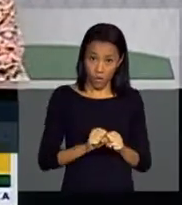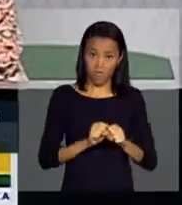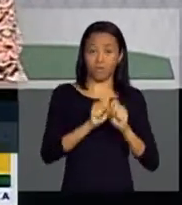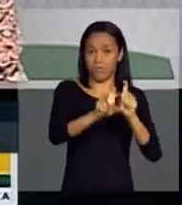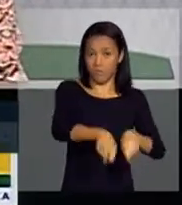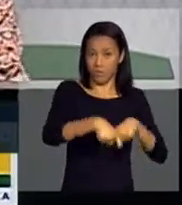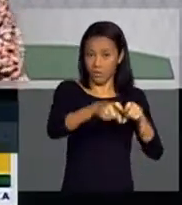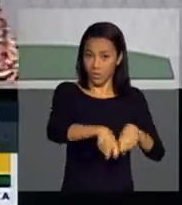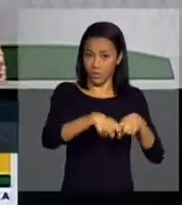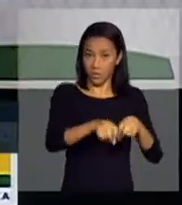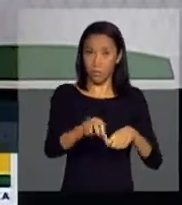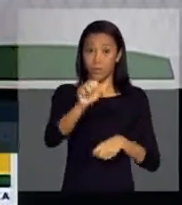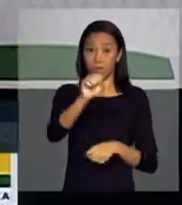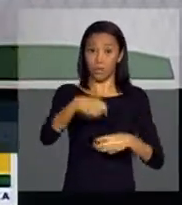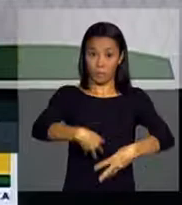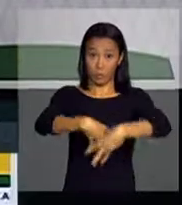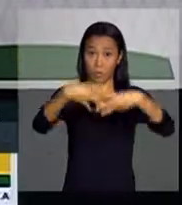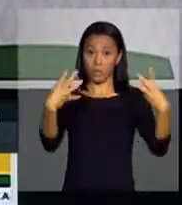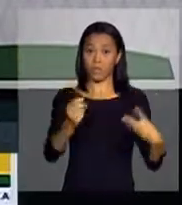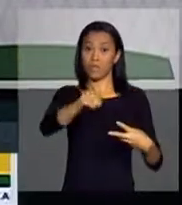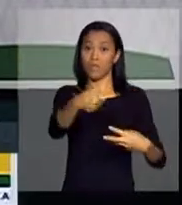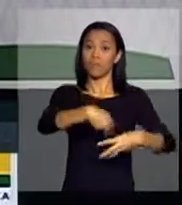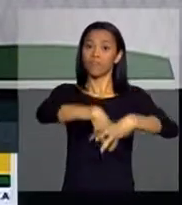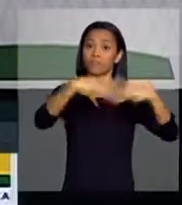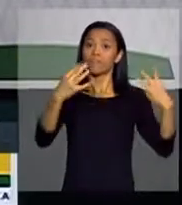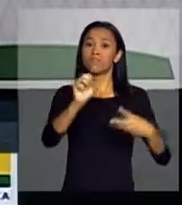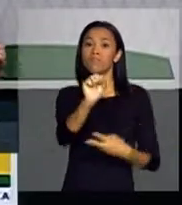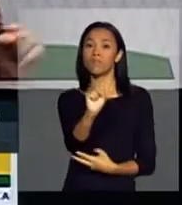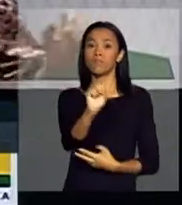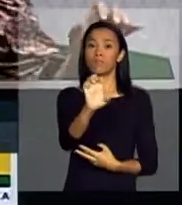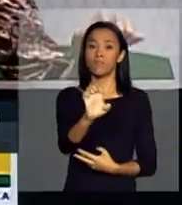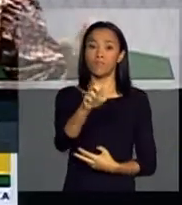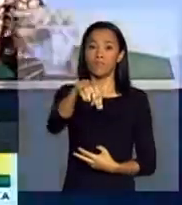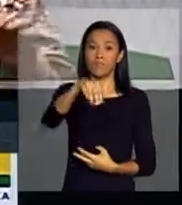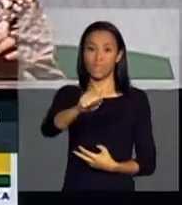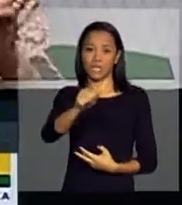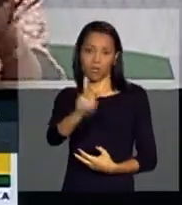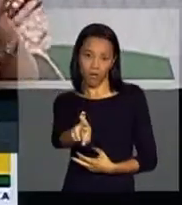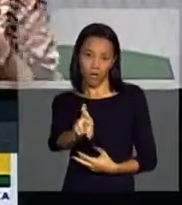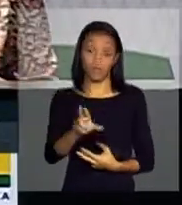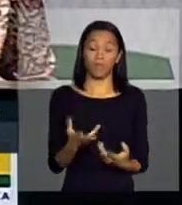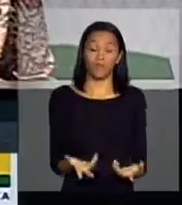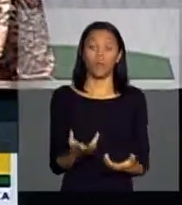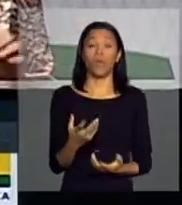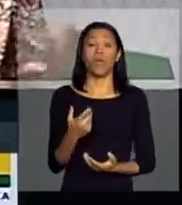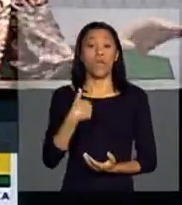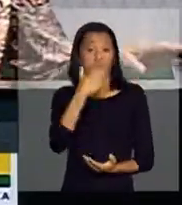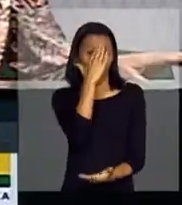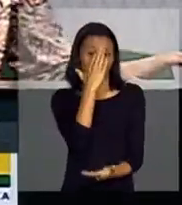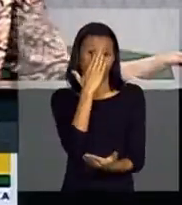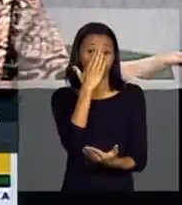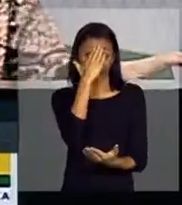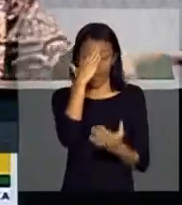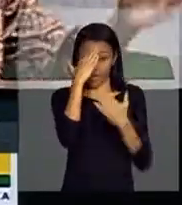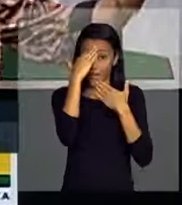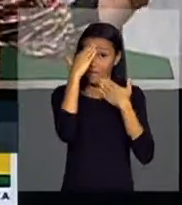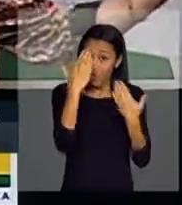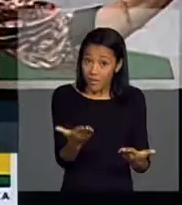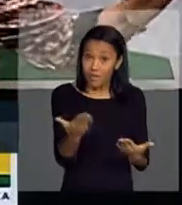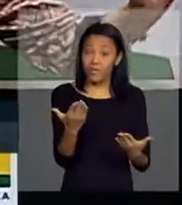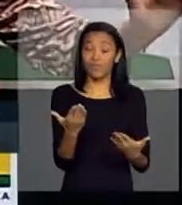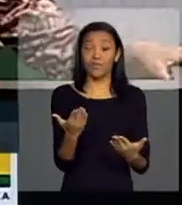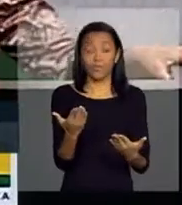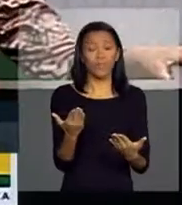o senar eu agradeço porque porque nós fizemos aí e o nome da palavra